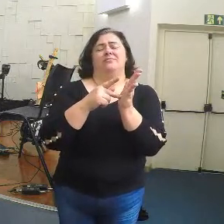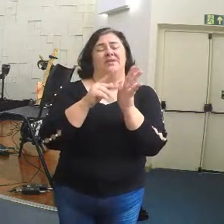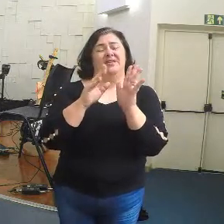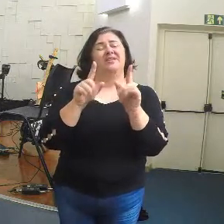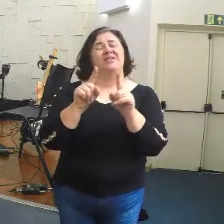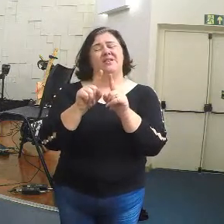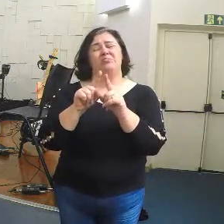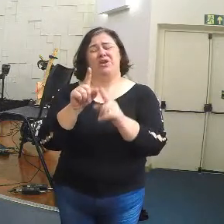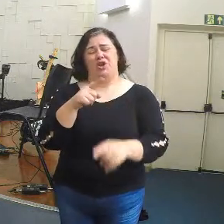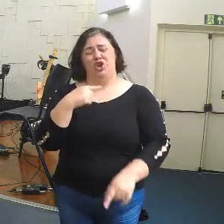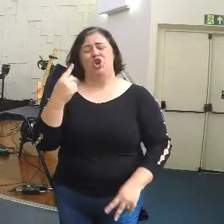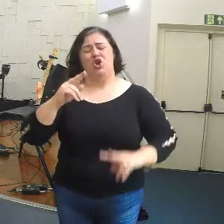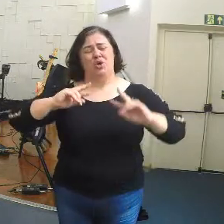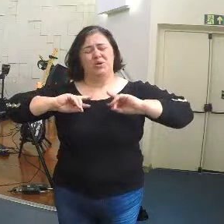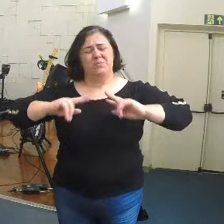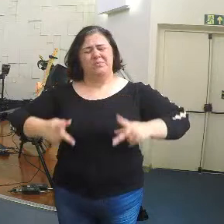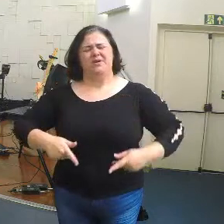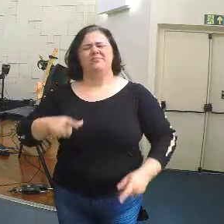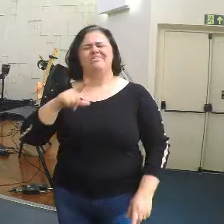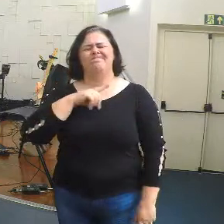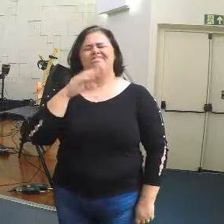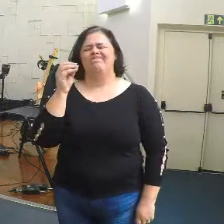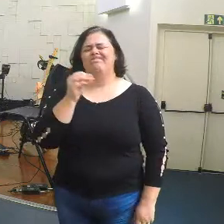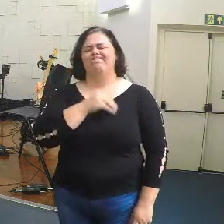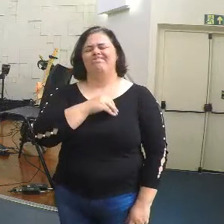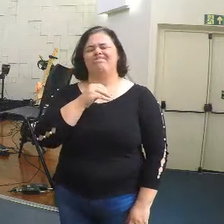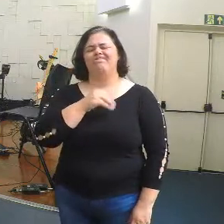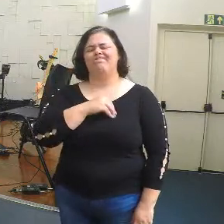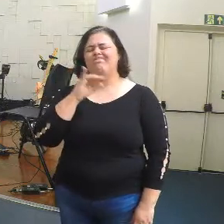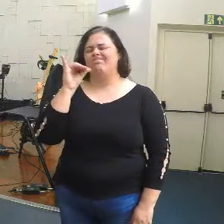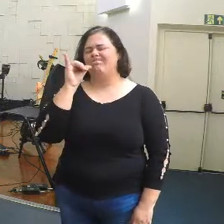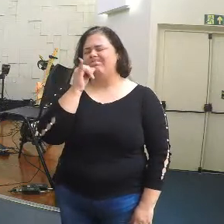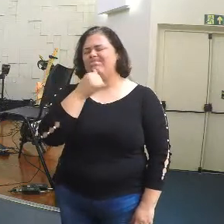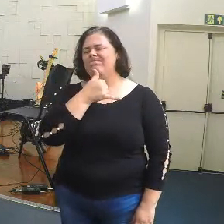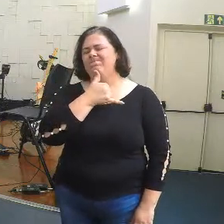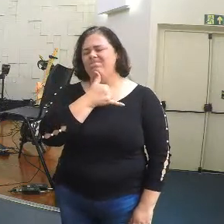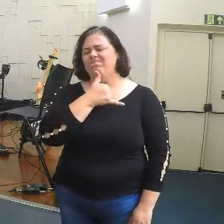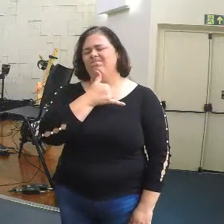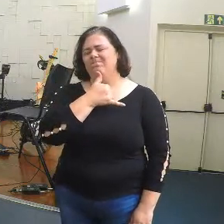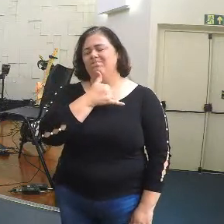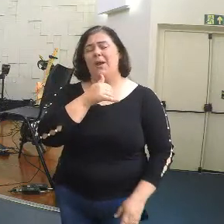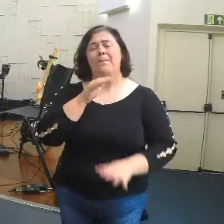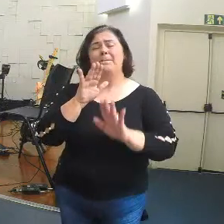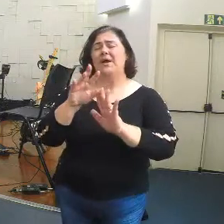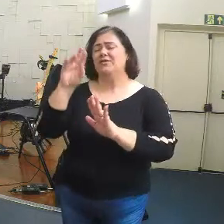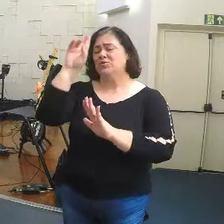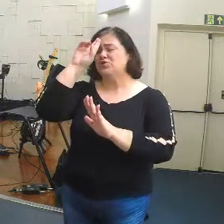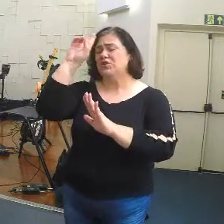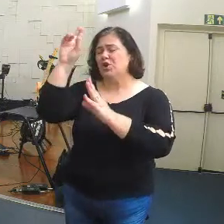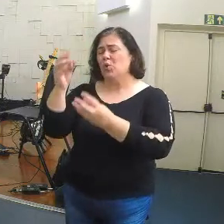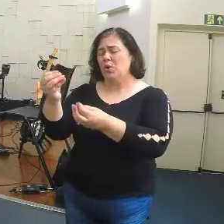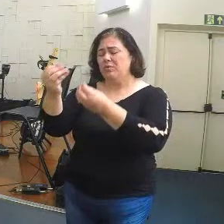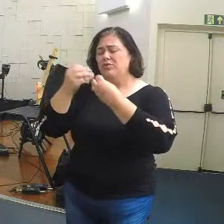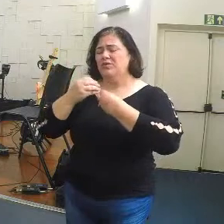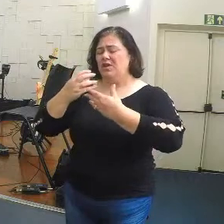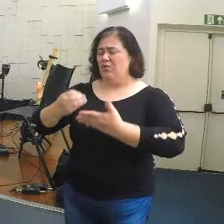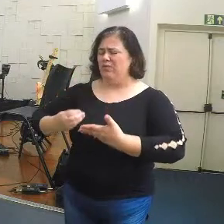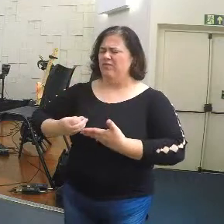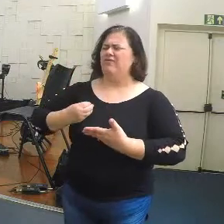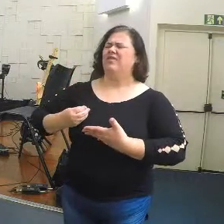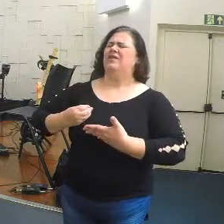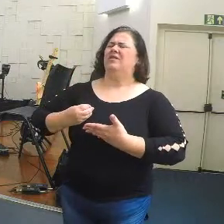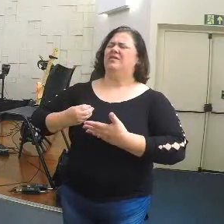pecadores, miseráveis. Mas o Senhor nos criou com um propósito, de glorificar ao